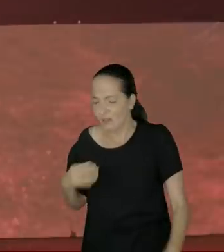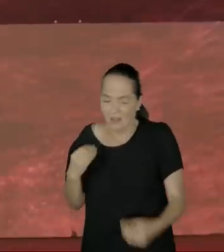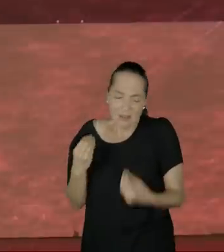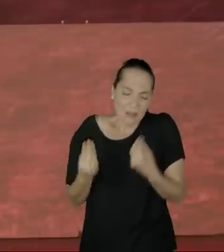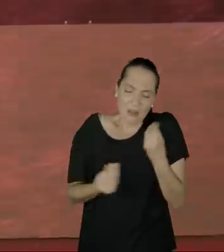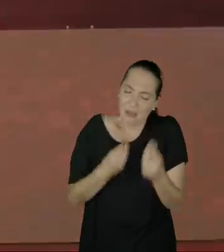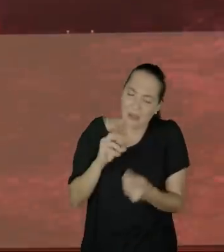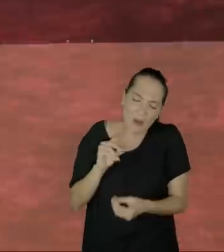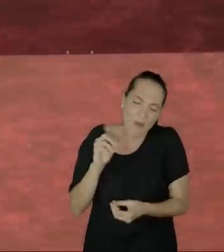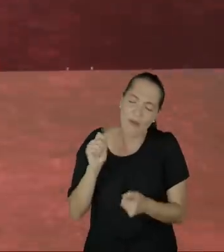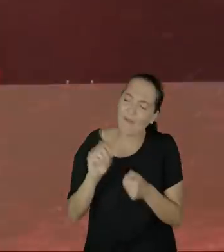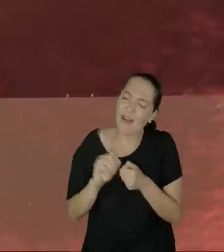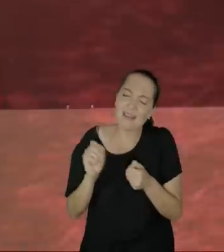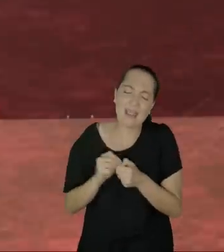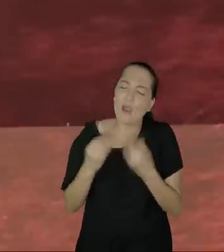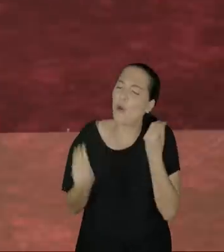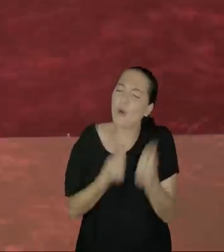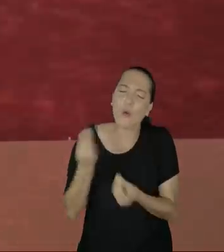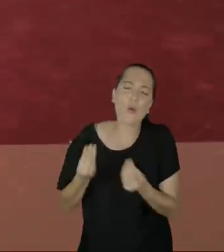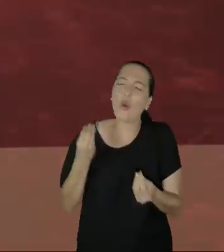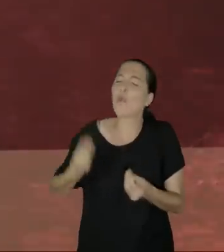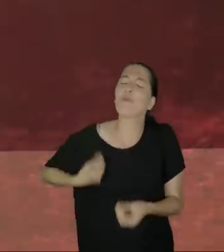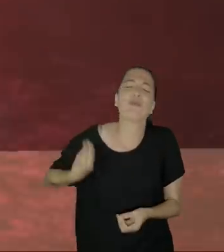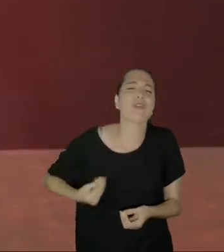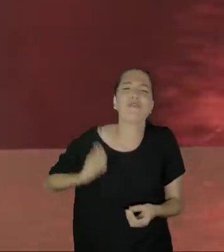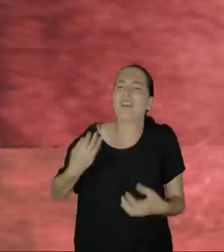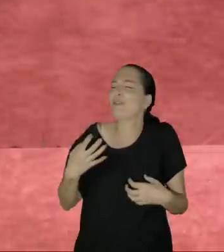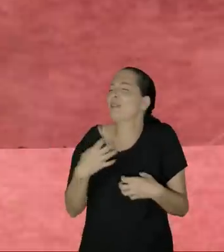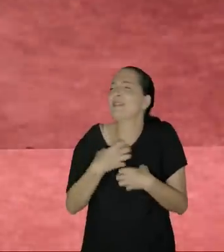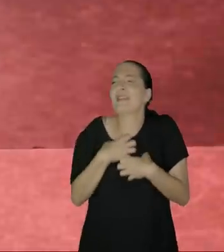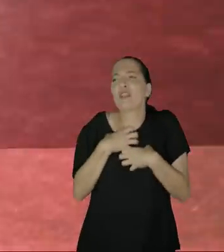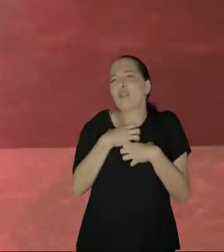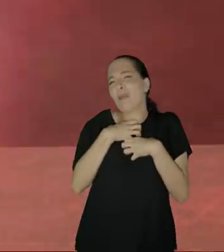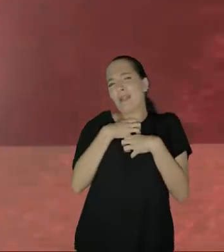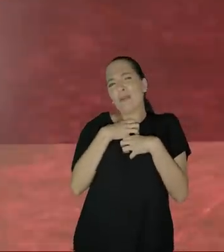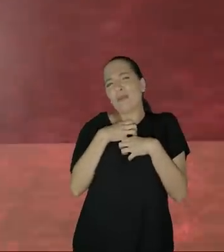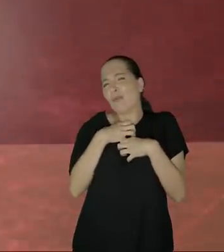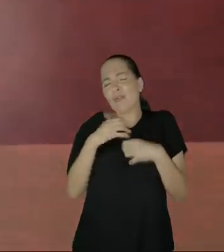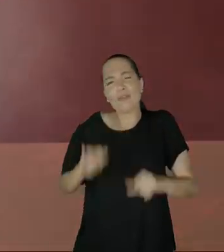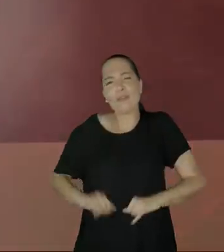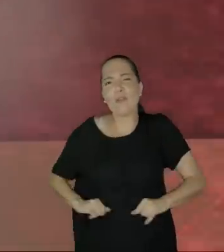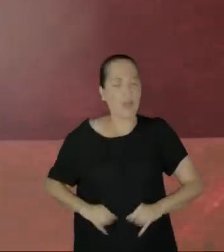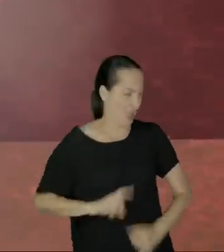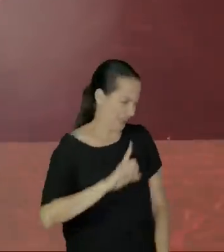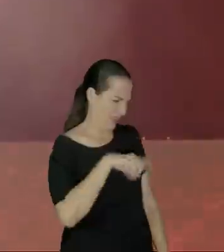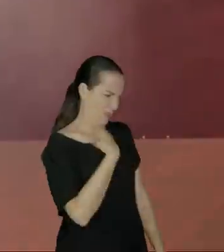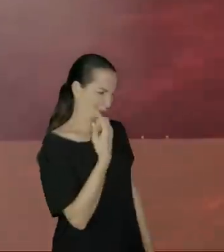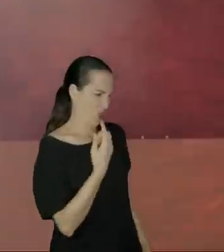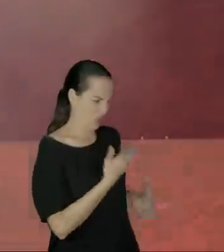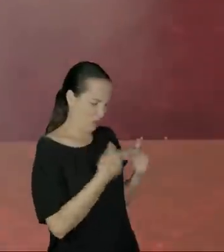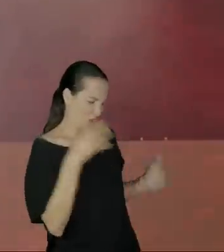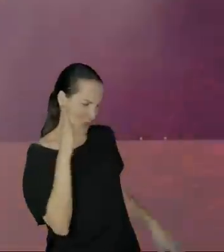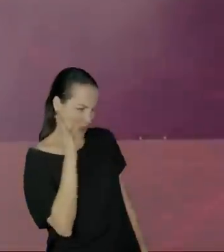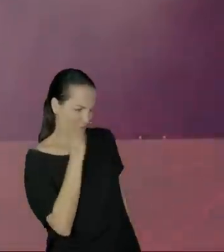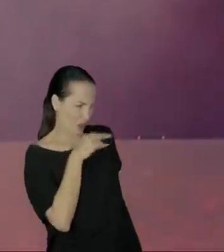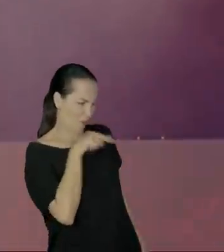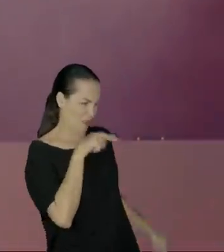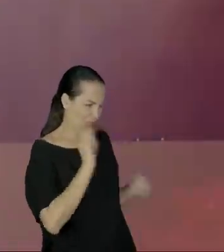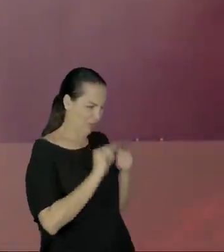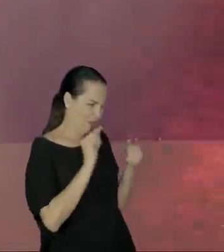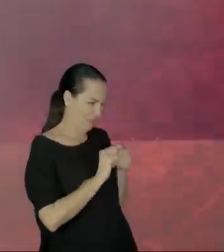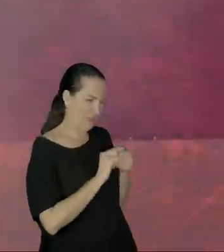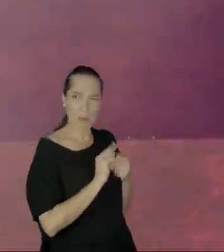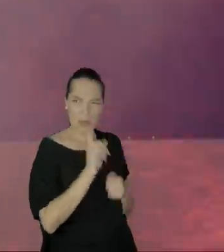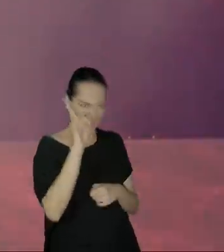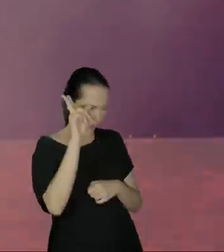desventura! Como suportar a vida, ora tão dura? Depois do mal que praticaste, o teu